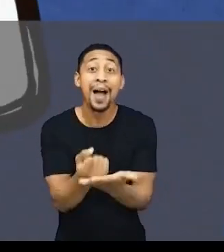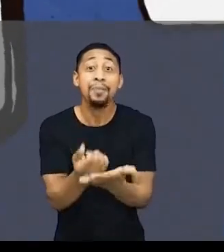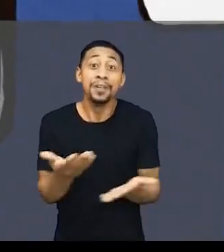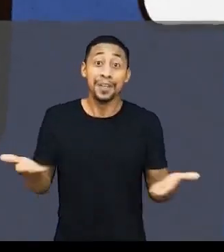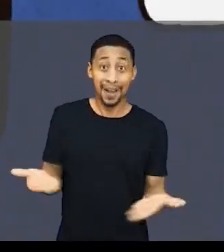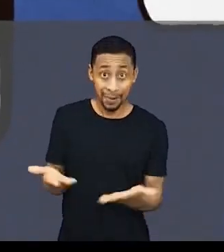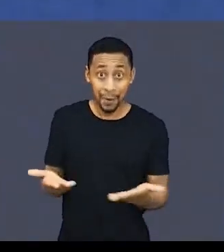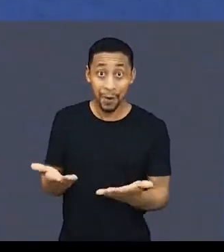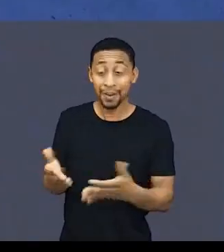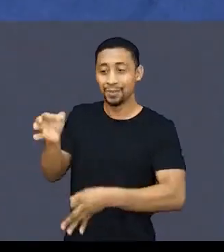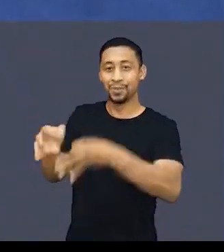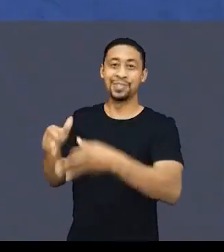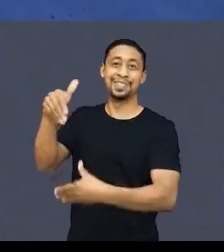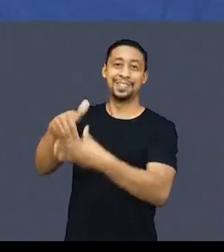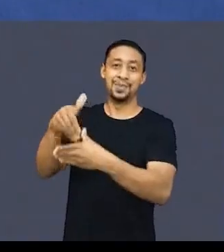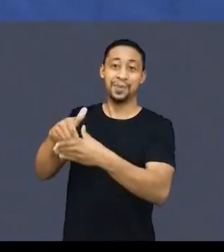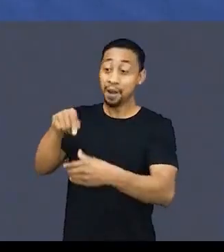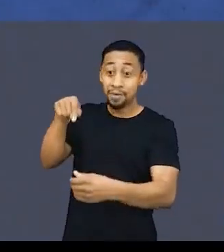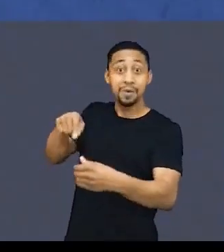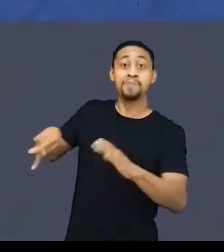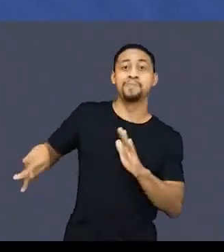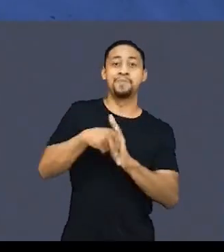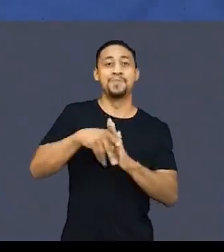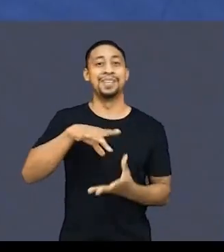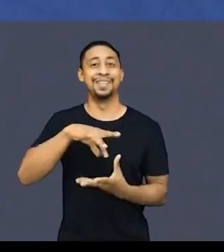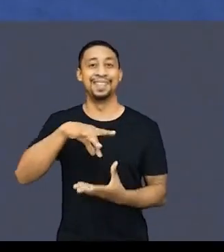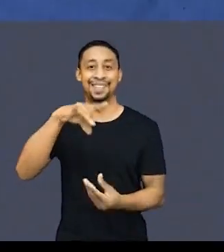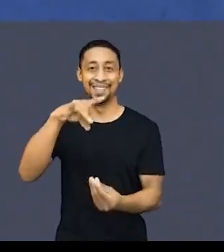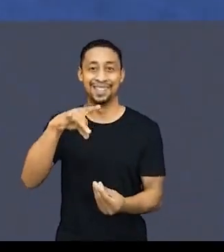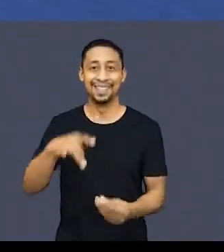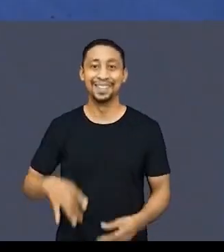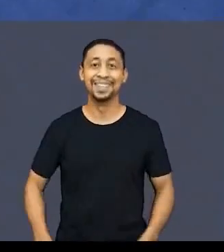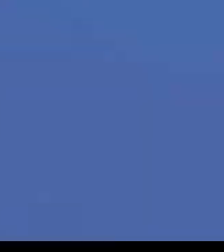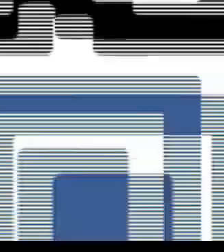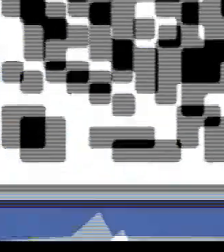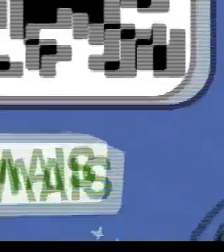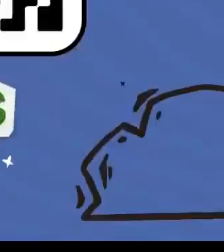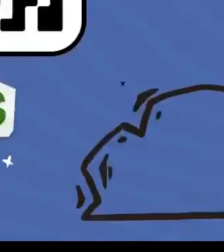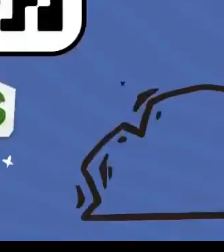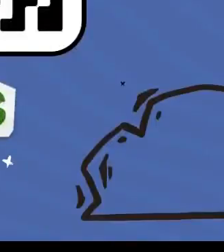Baixe o e-título agora. Justiça Eleitoral, a justiça da democracia.